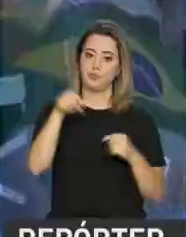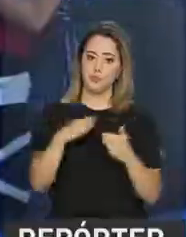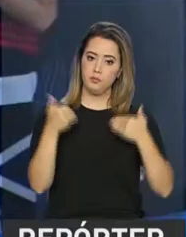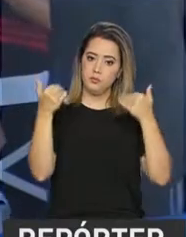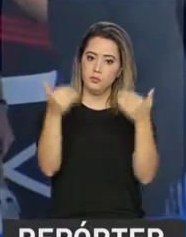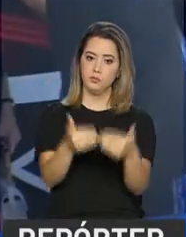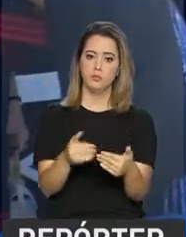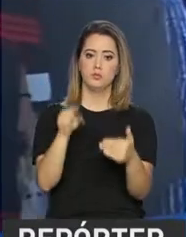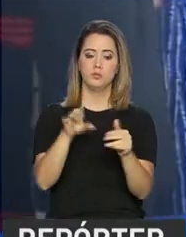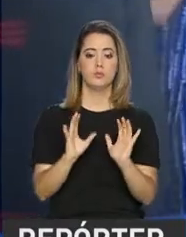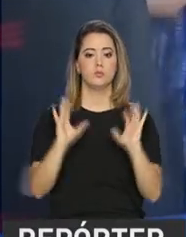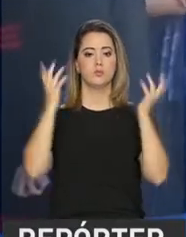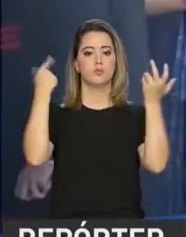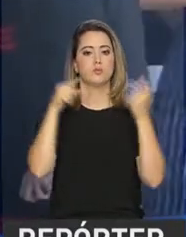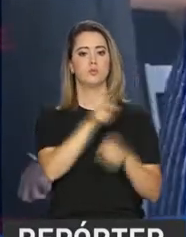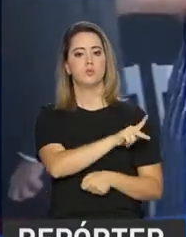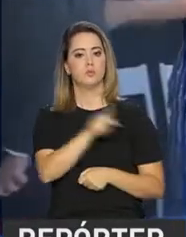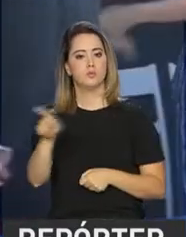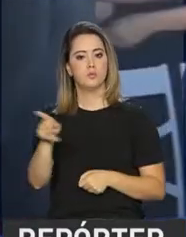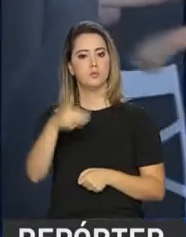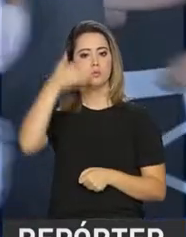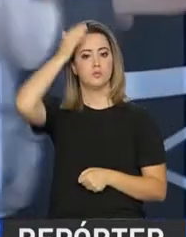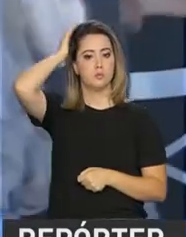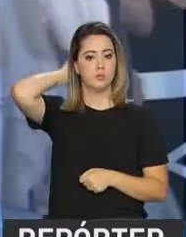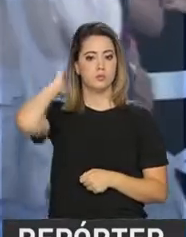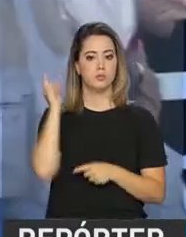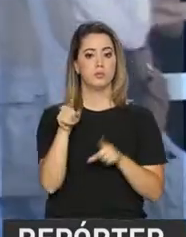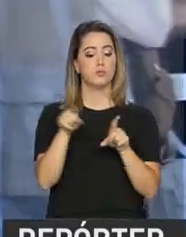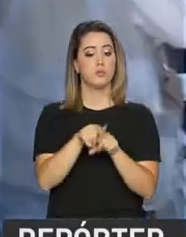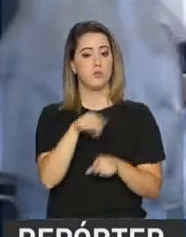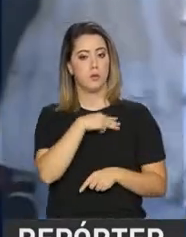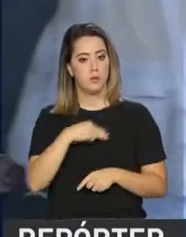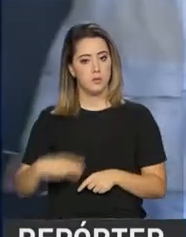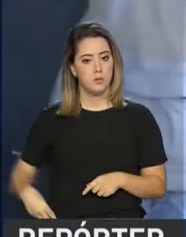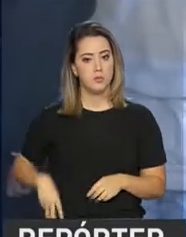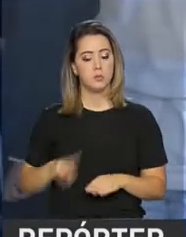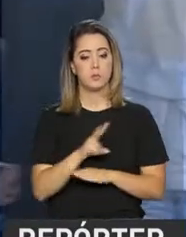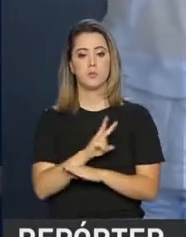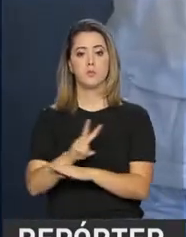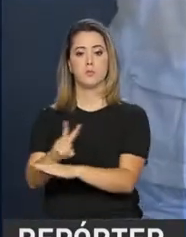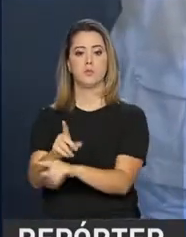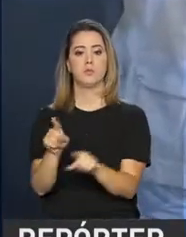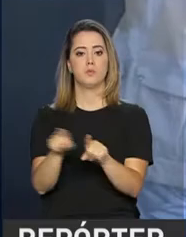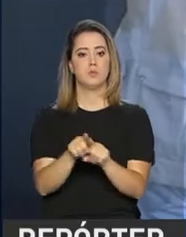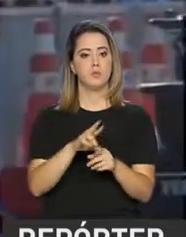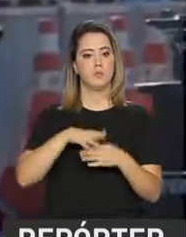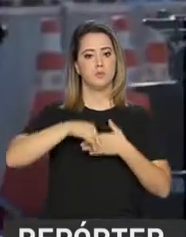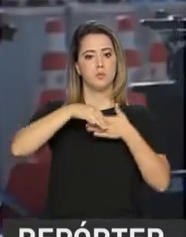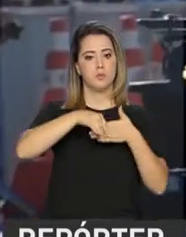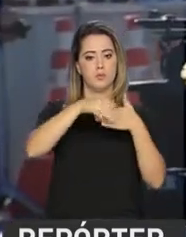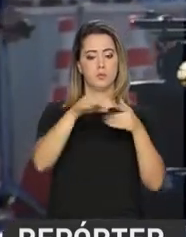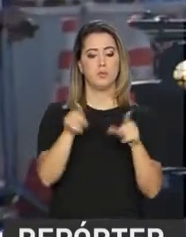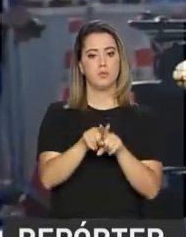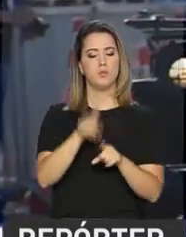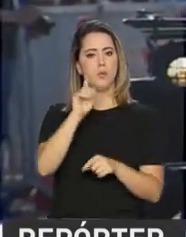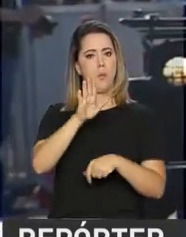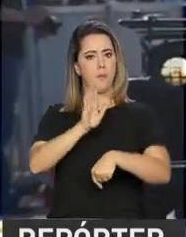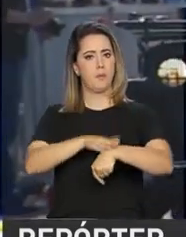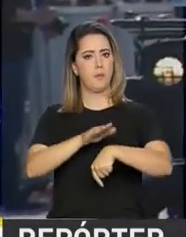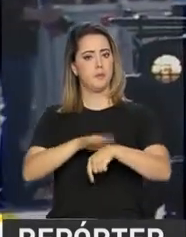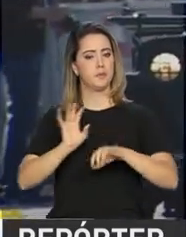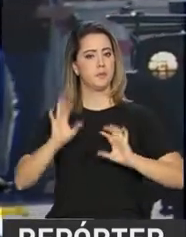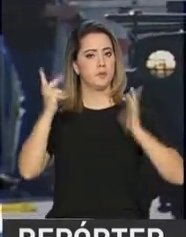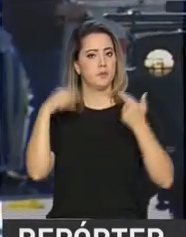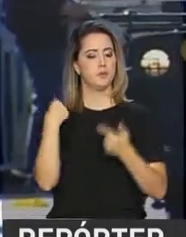presentes na comemoração o presidente da república michel temer o ministro da defesa raúl jungmann e autoridades o momento de celebração